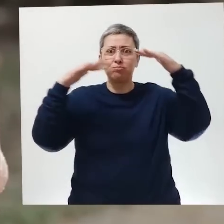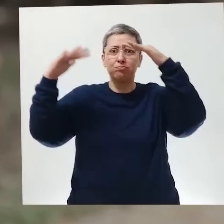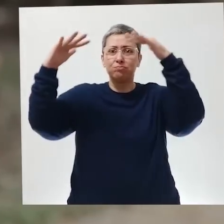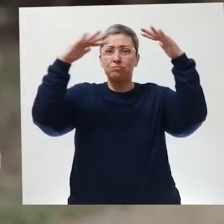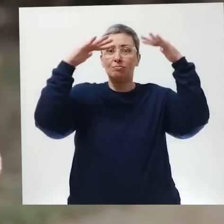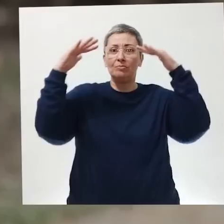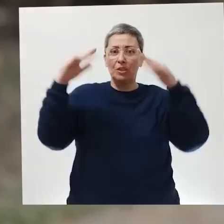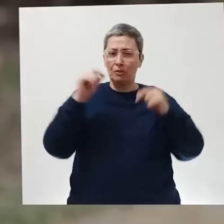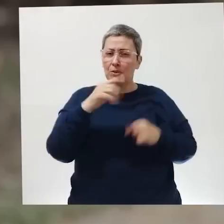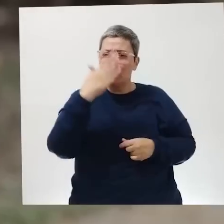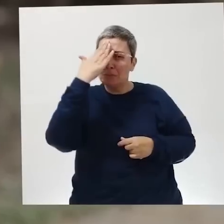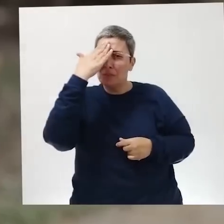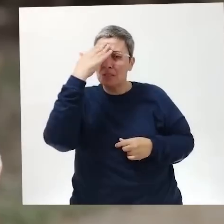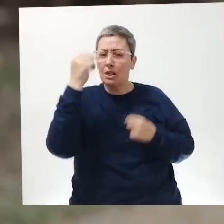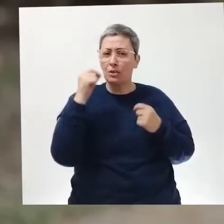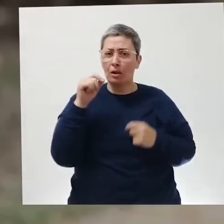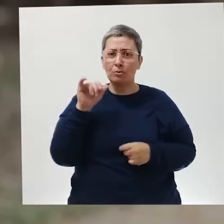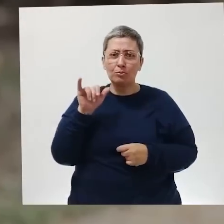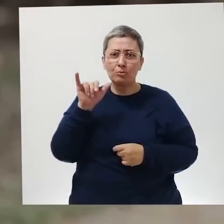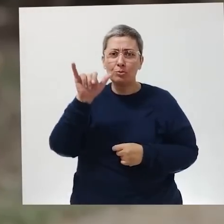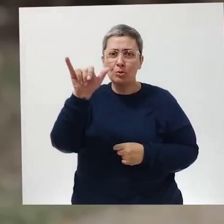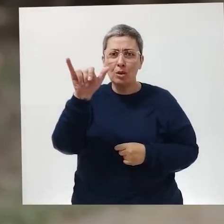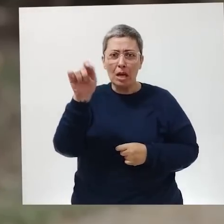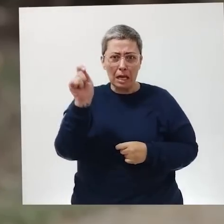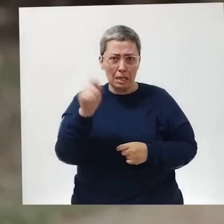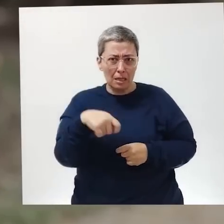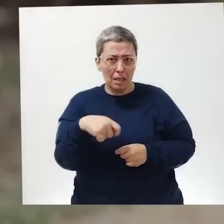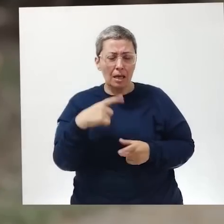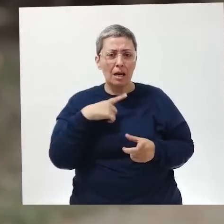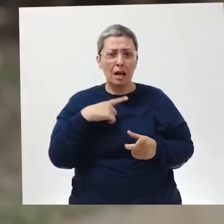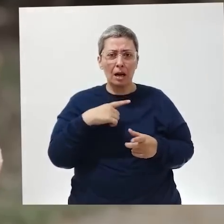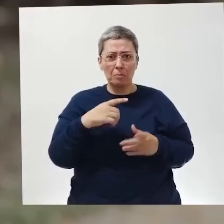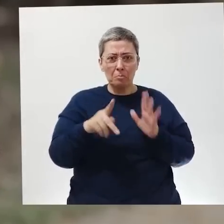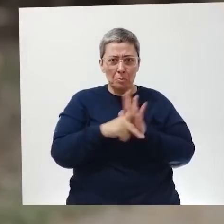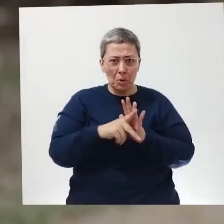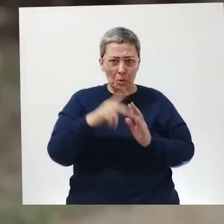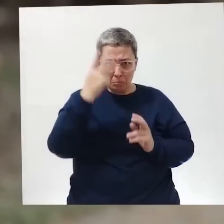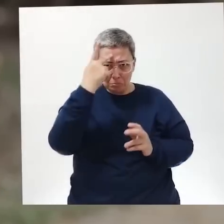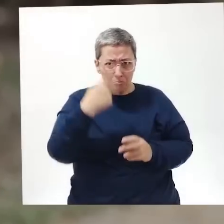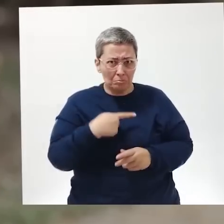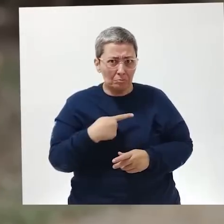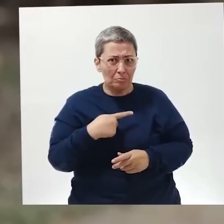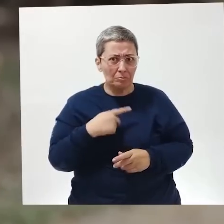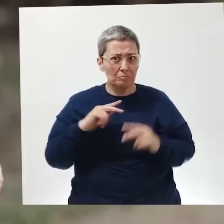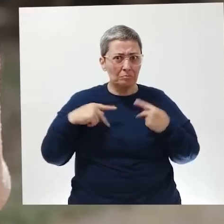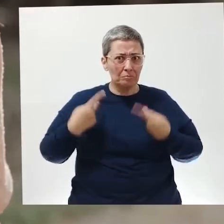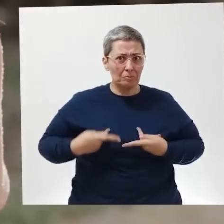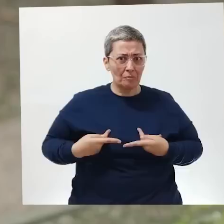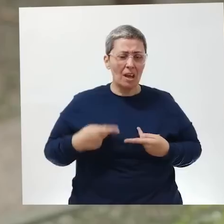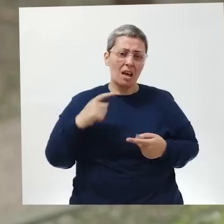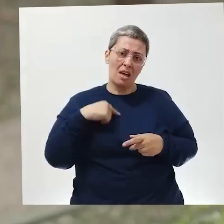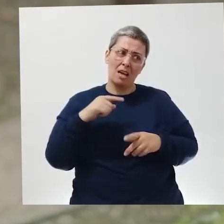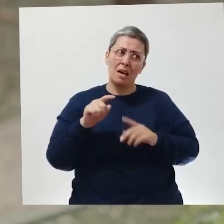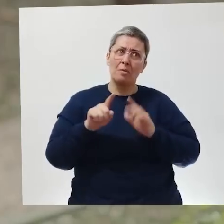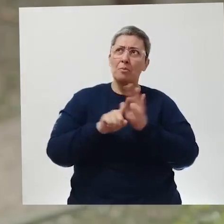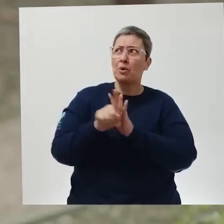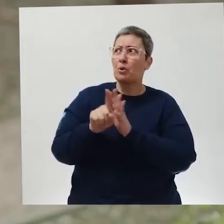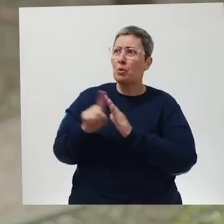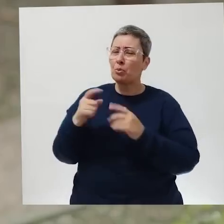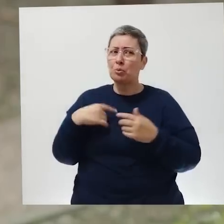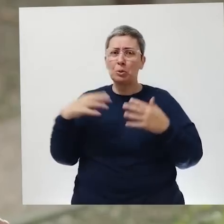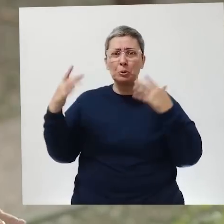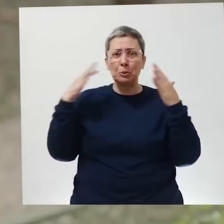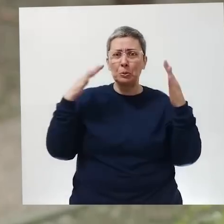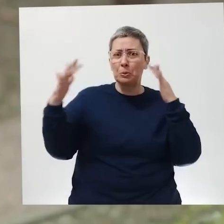locomover pelo ar. Isso mesmo! Vocês aí já pensaram em voar? Será que isso é possível para o ser humano? Bom, essa